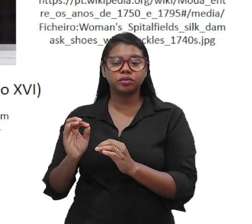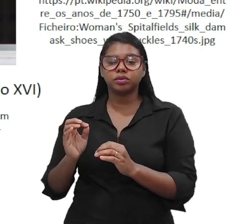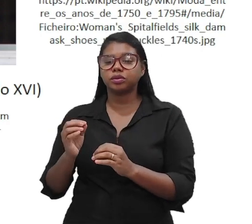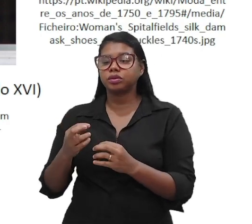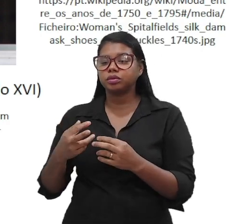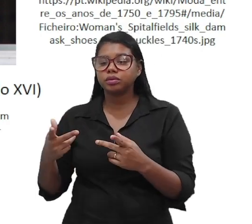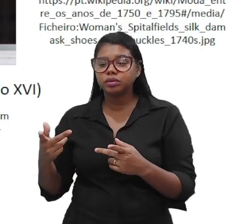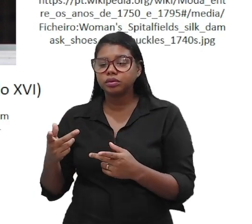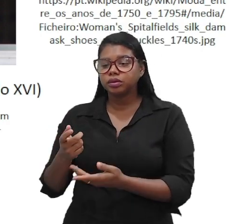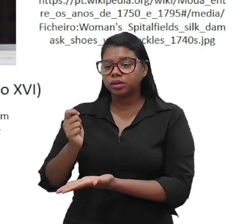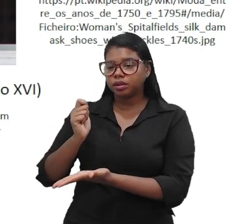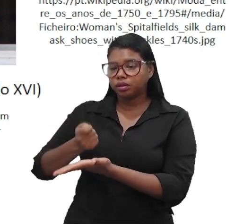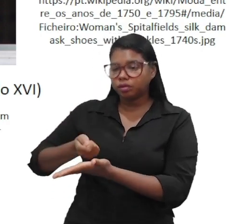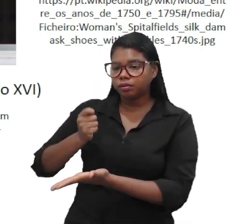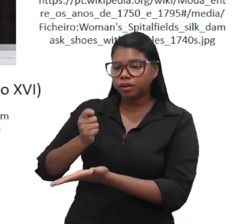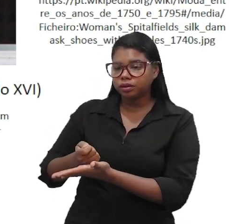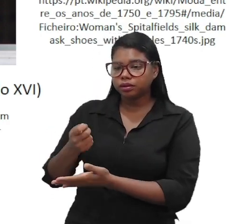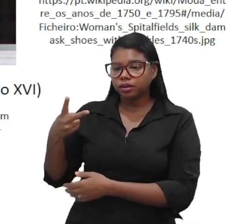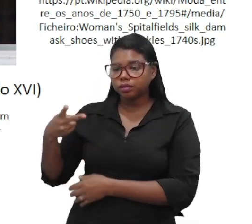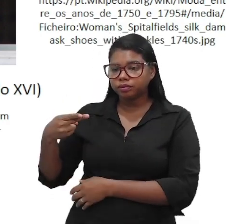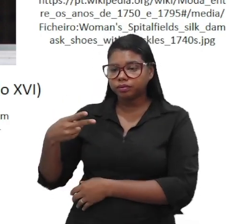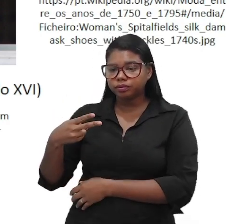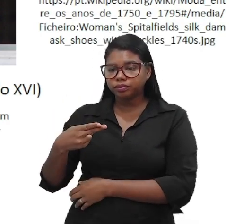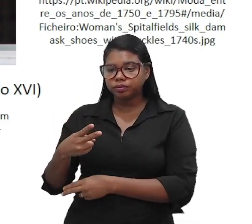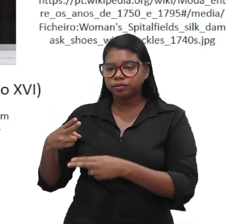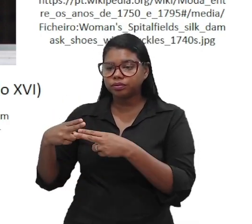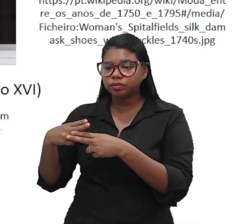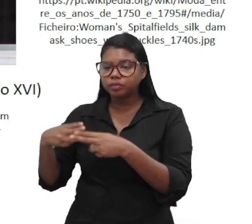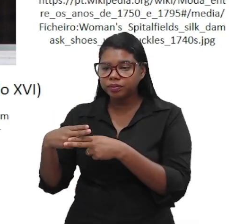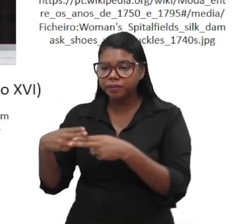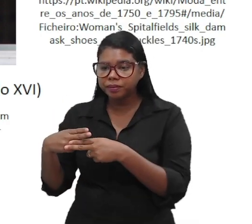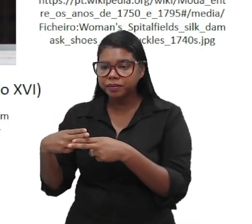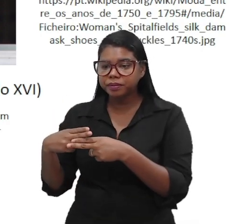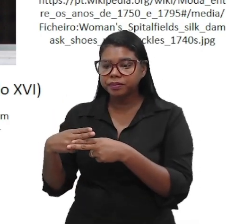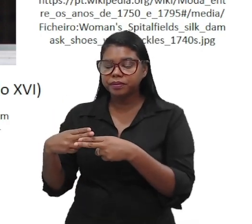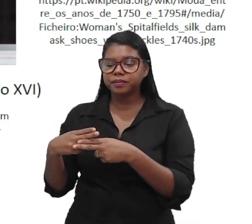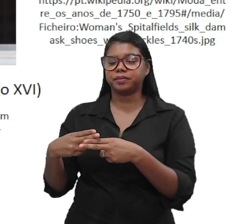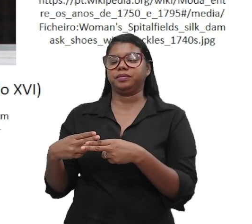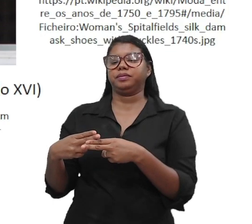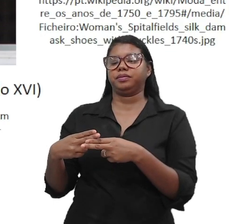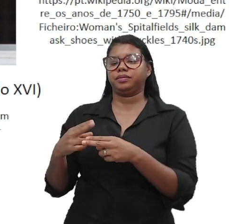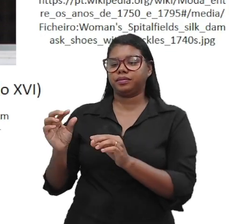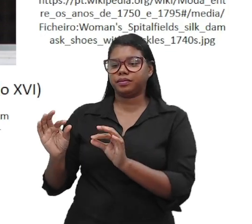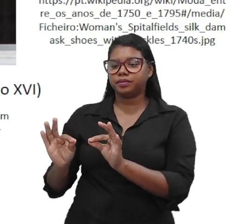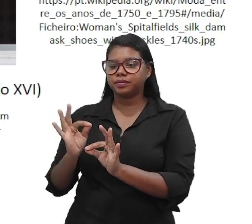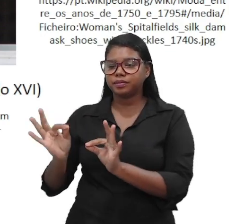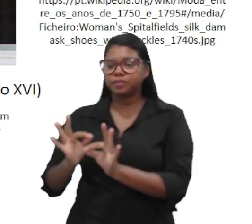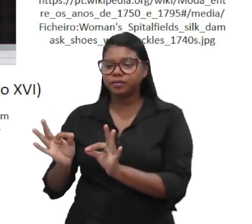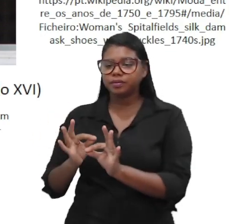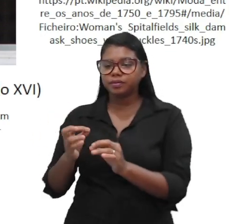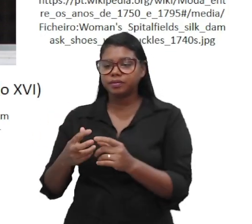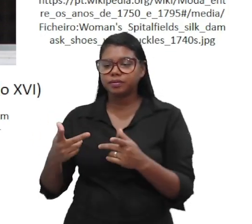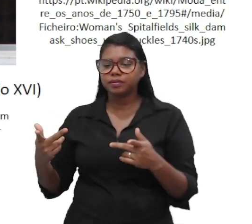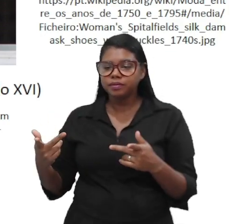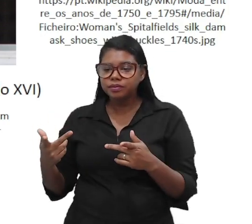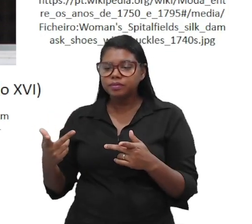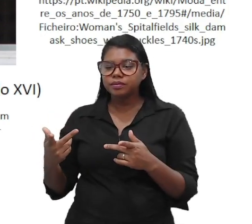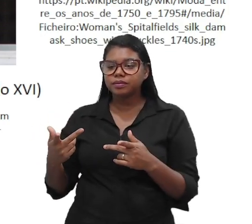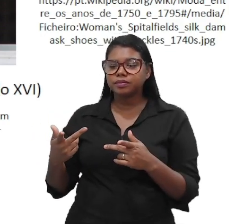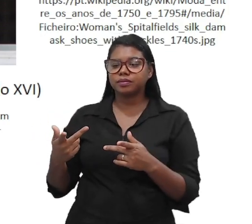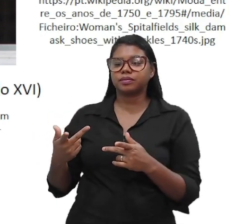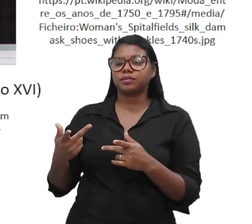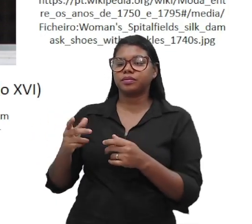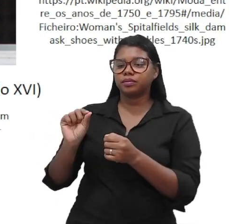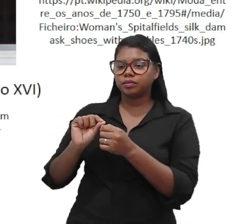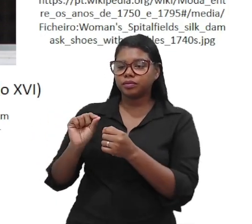os martelos, eram tesouras, eram facas, eram agulhas, né? E teares manuais para fazer